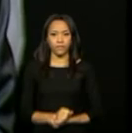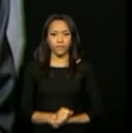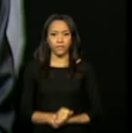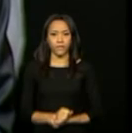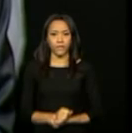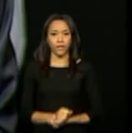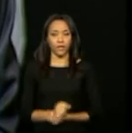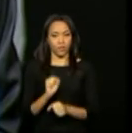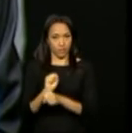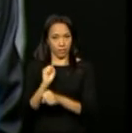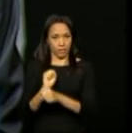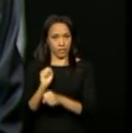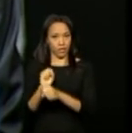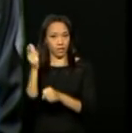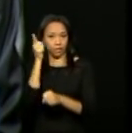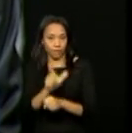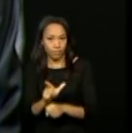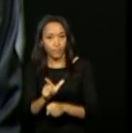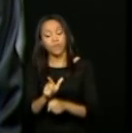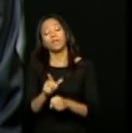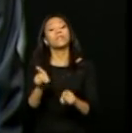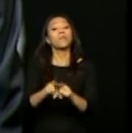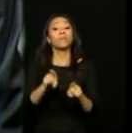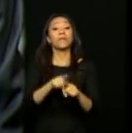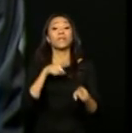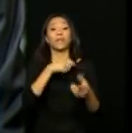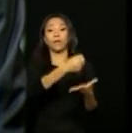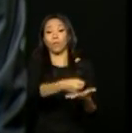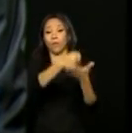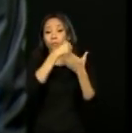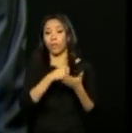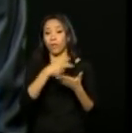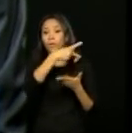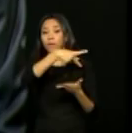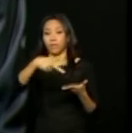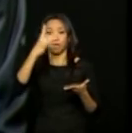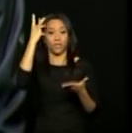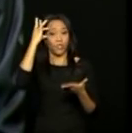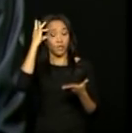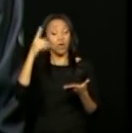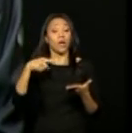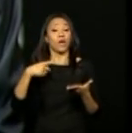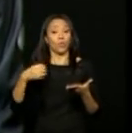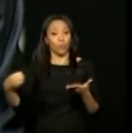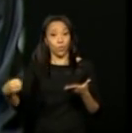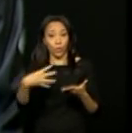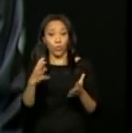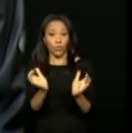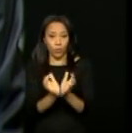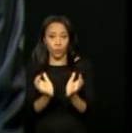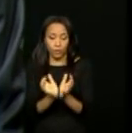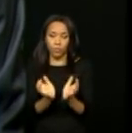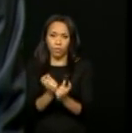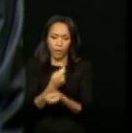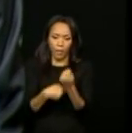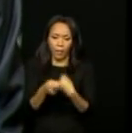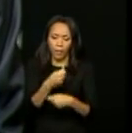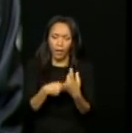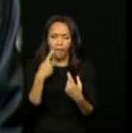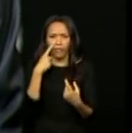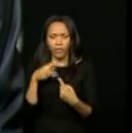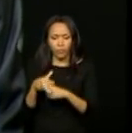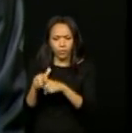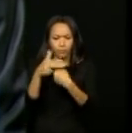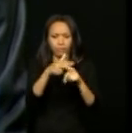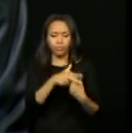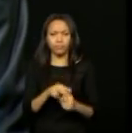Além do apoio da nossa presidenta, tenho certeza que a nova equipe econômica, ainda que desafiada a promover um ajuste